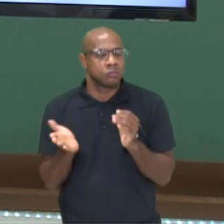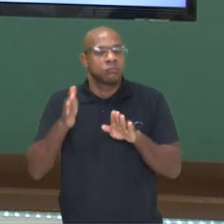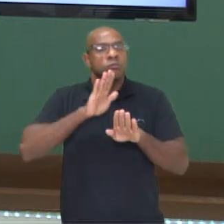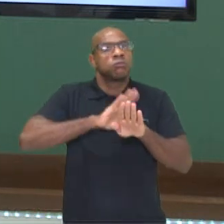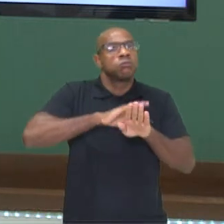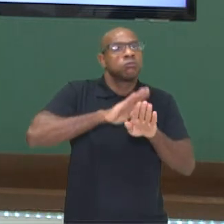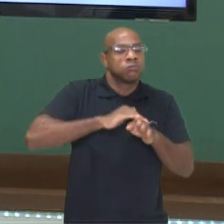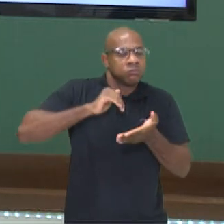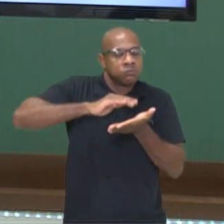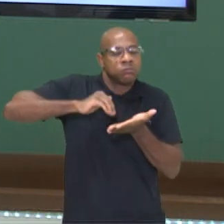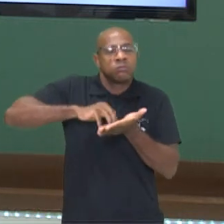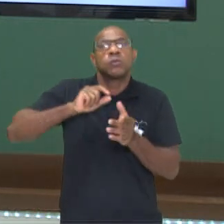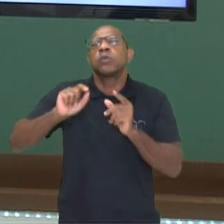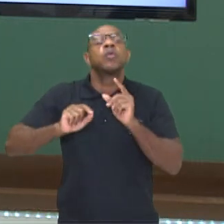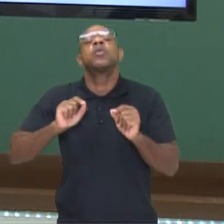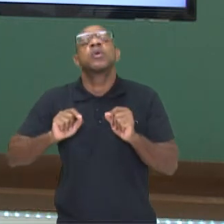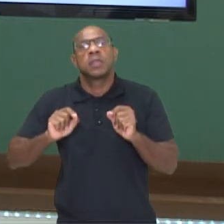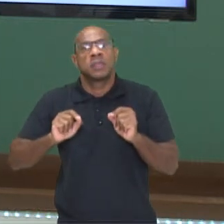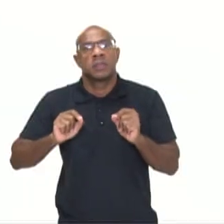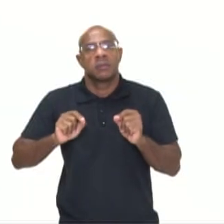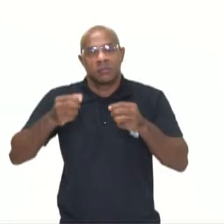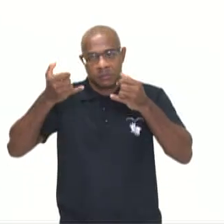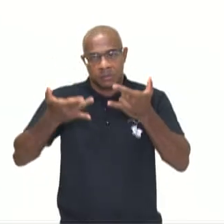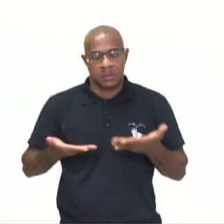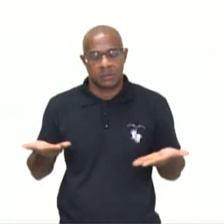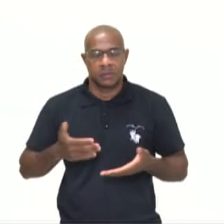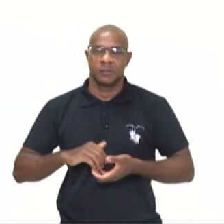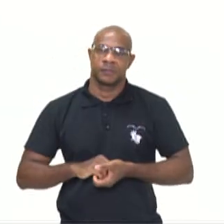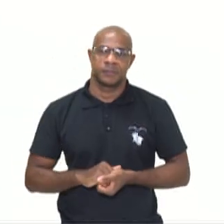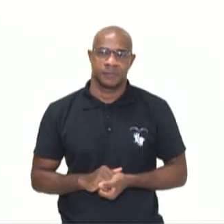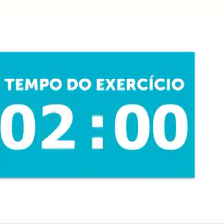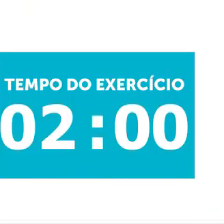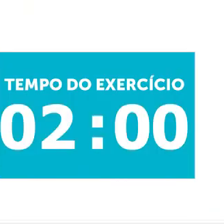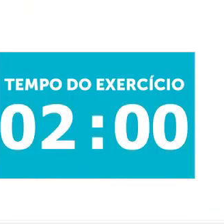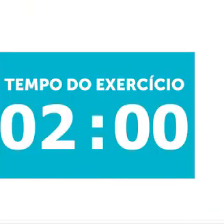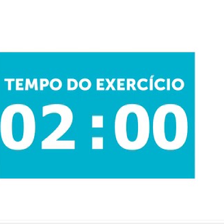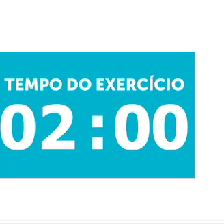foi omitido nesses versos? Encontre.